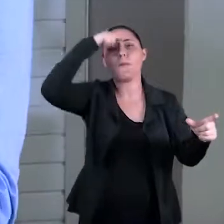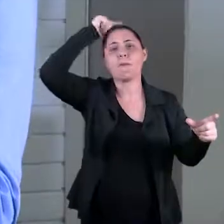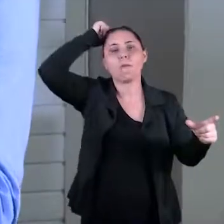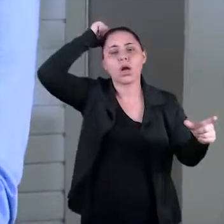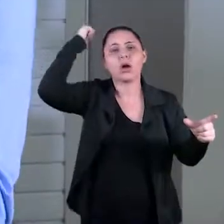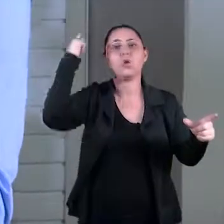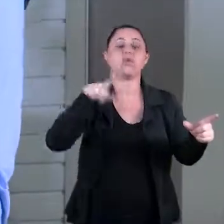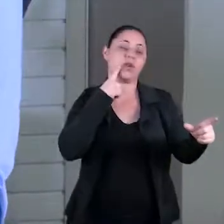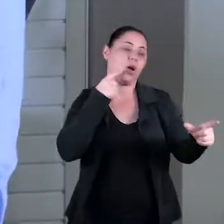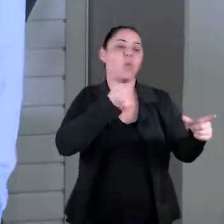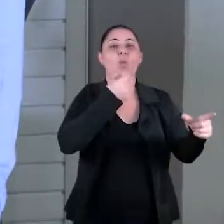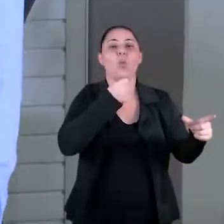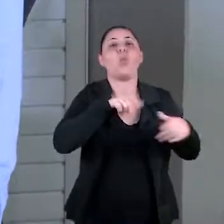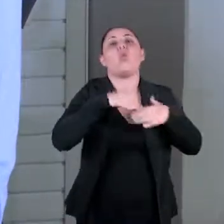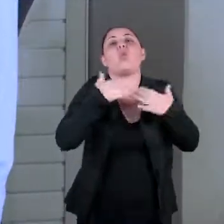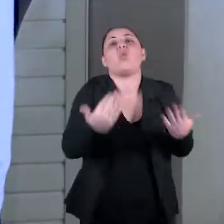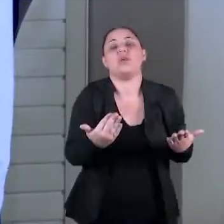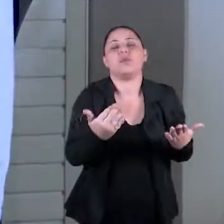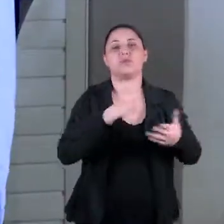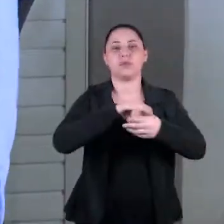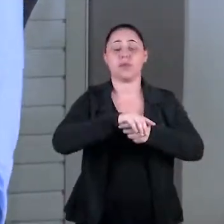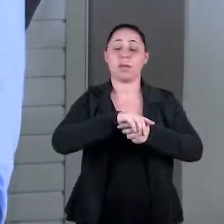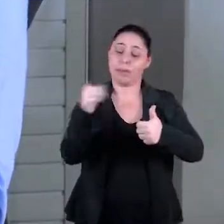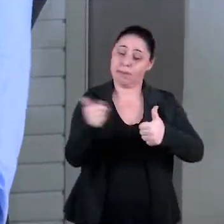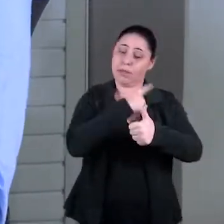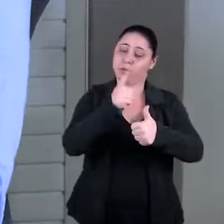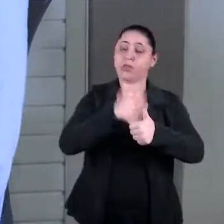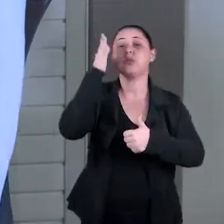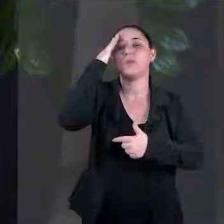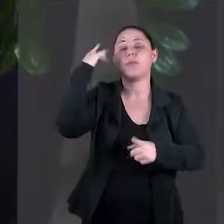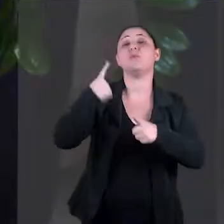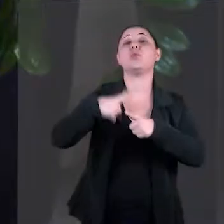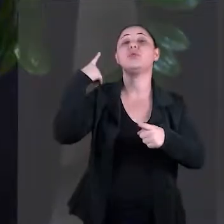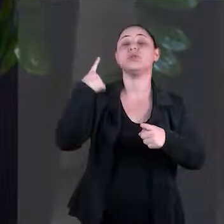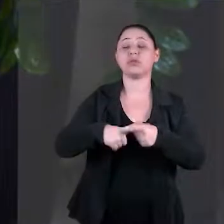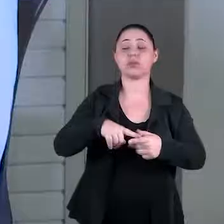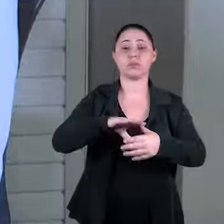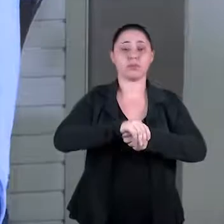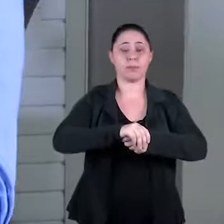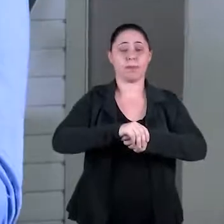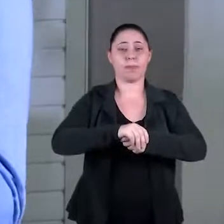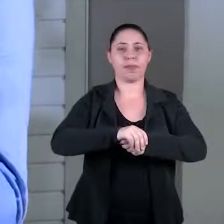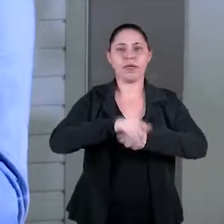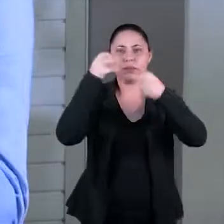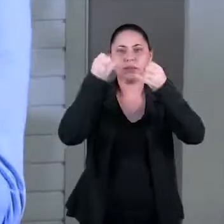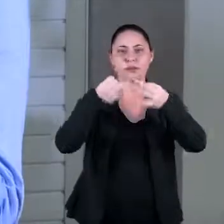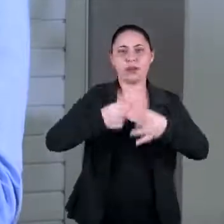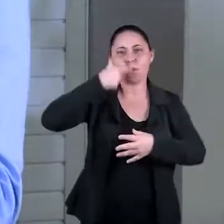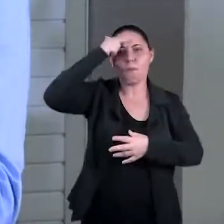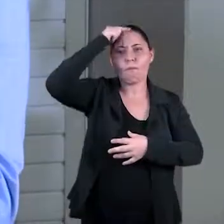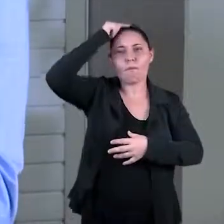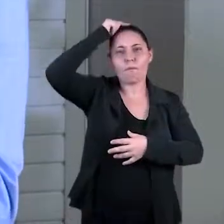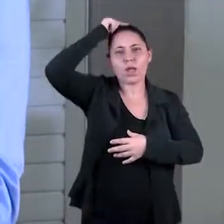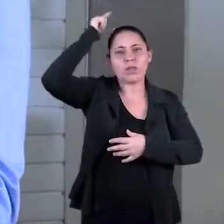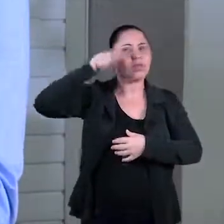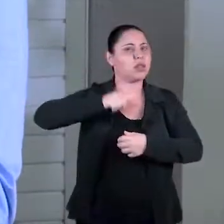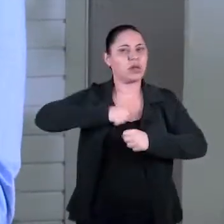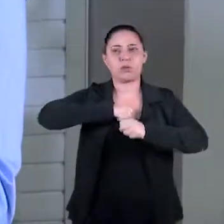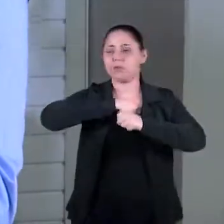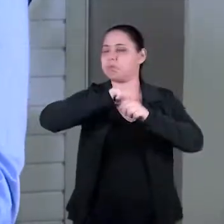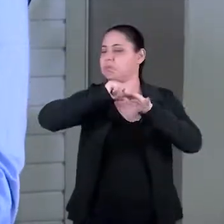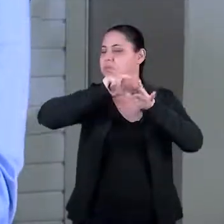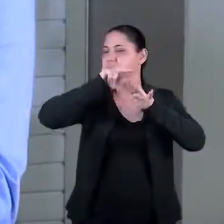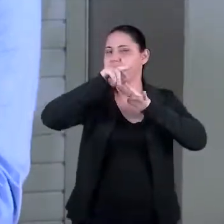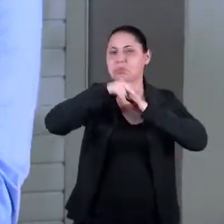tratamento, falando de calvície, hoje a gente tem um leque grande de tratamento. Desde tratamento clínico, que é a base de